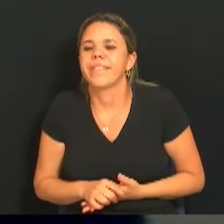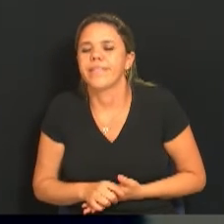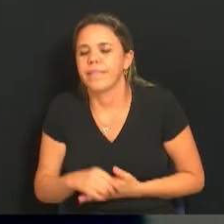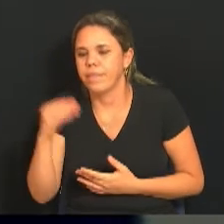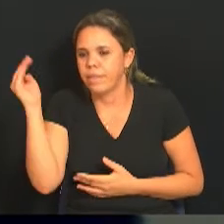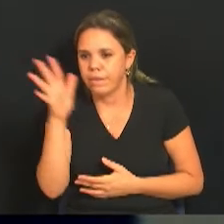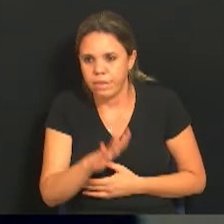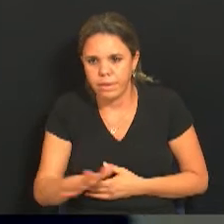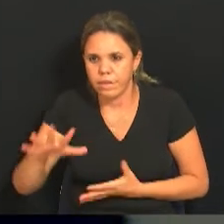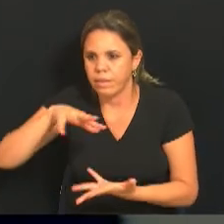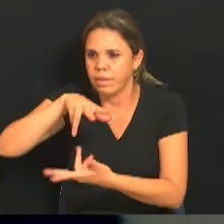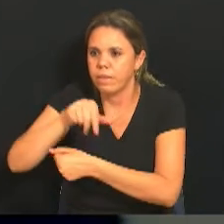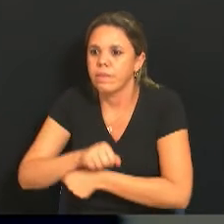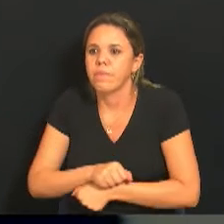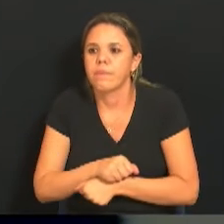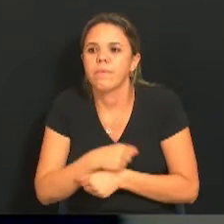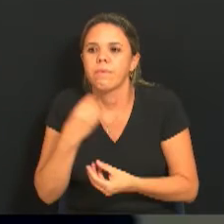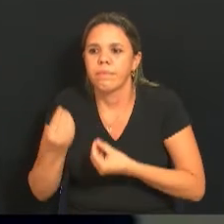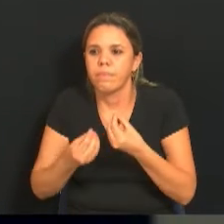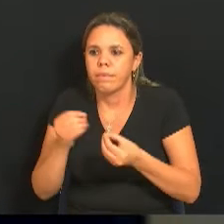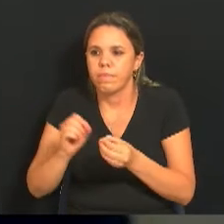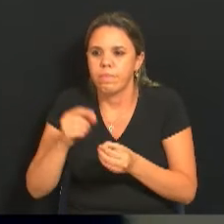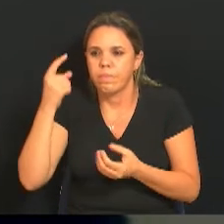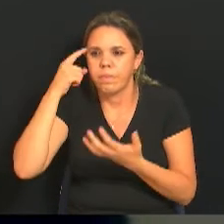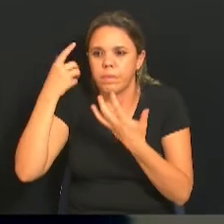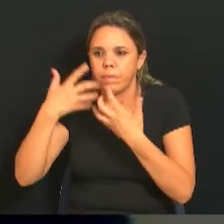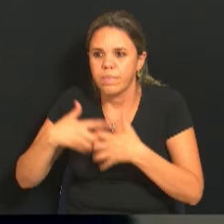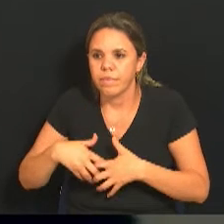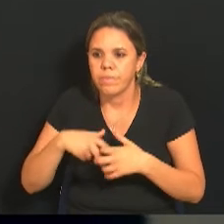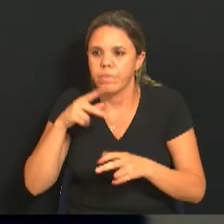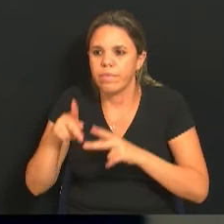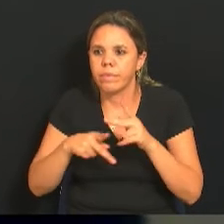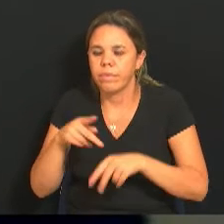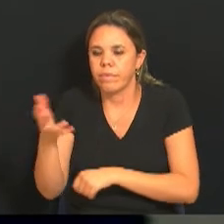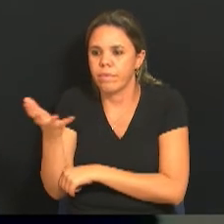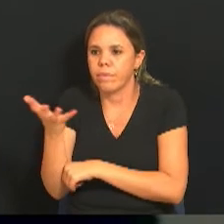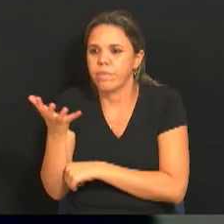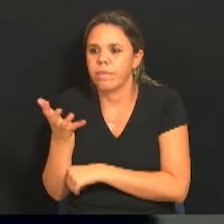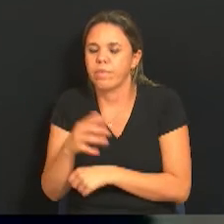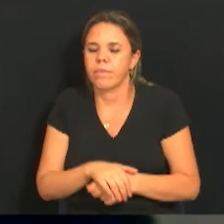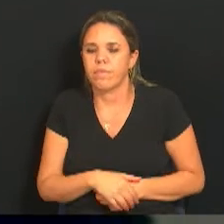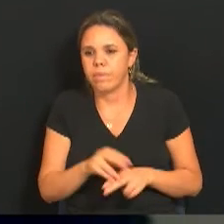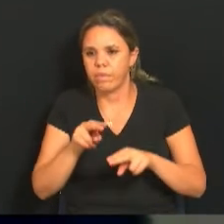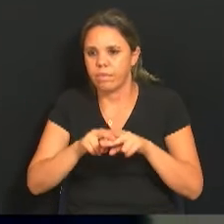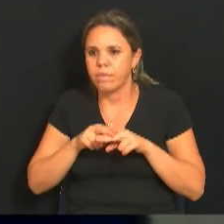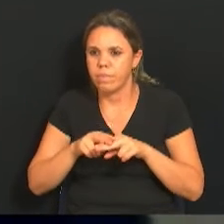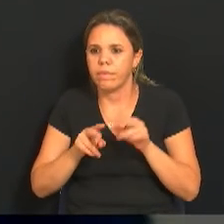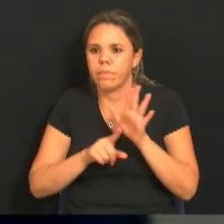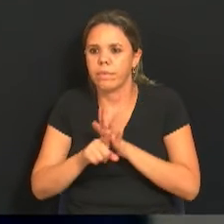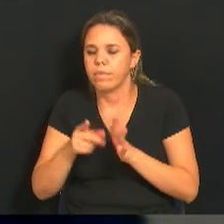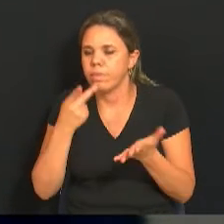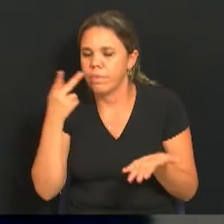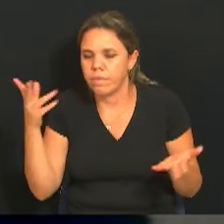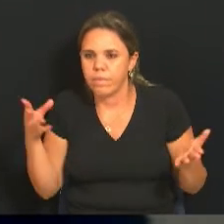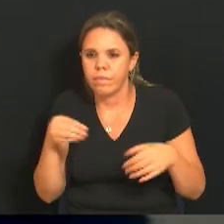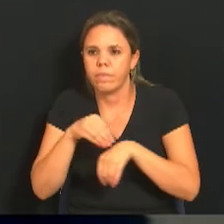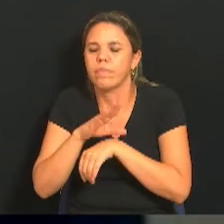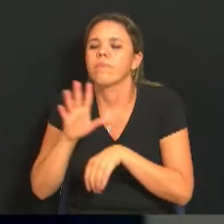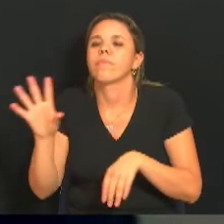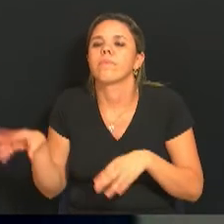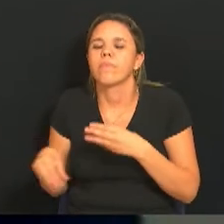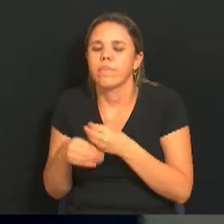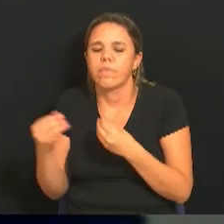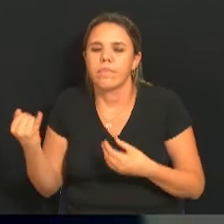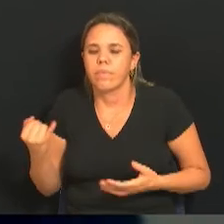também do mundo, de como é que se pensa e se trata essa população em situação de rua. Por isso que os dados que a gente traz, e também porque é importante o